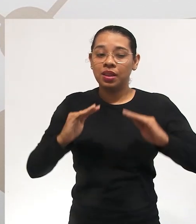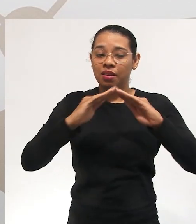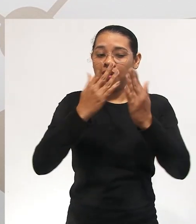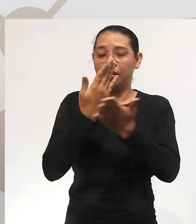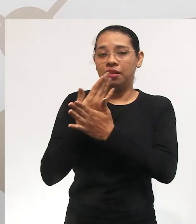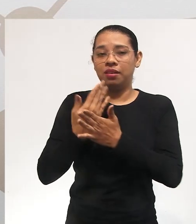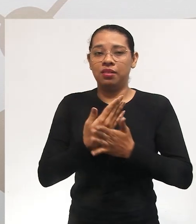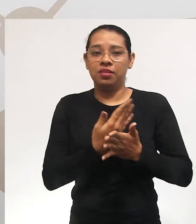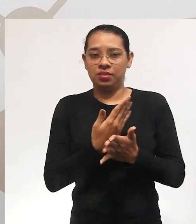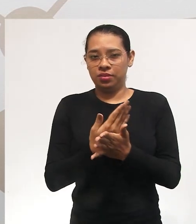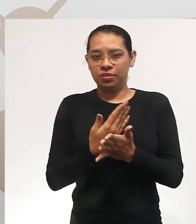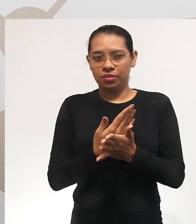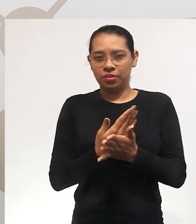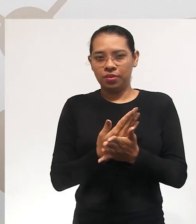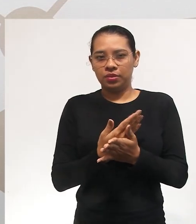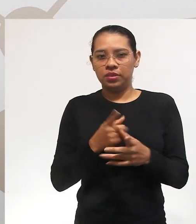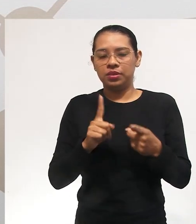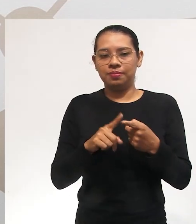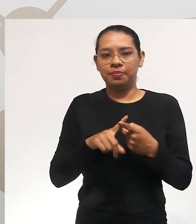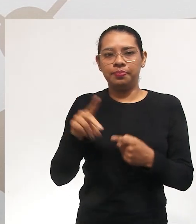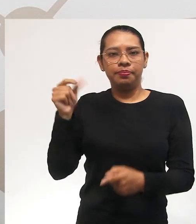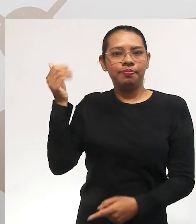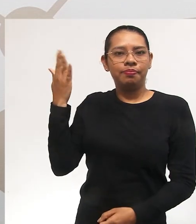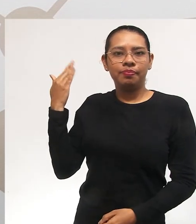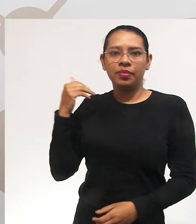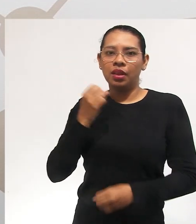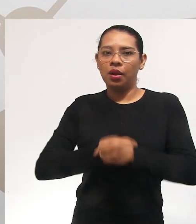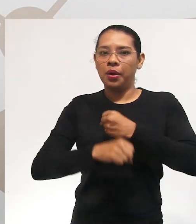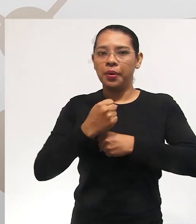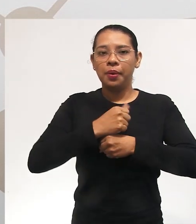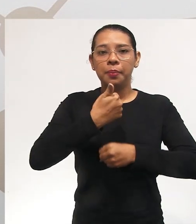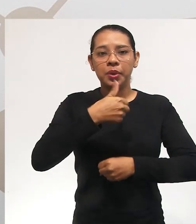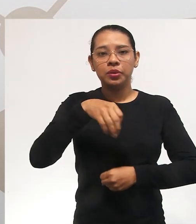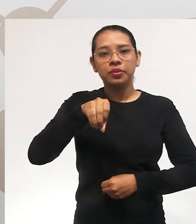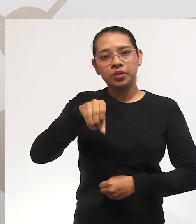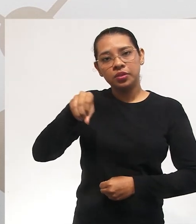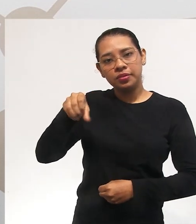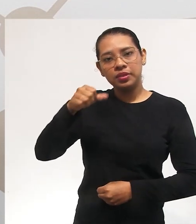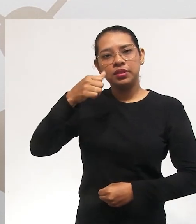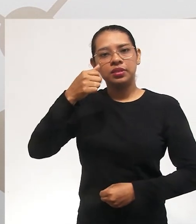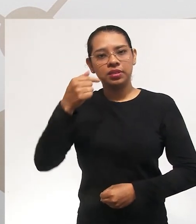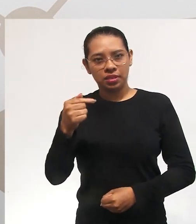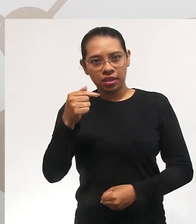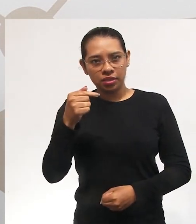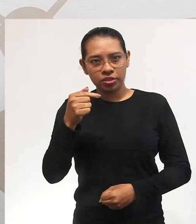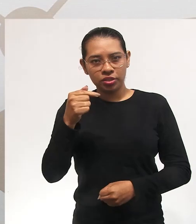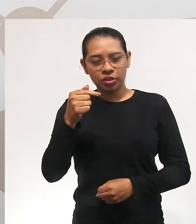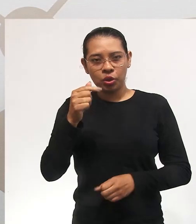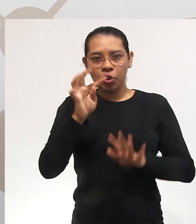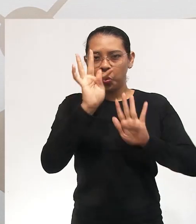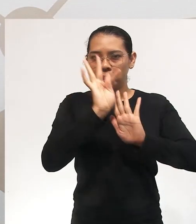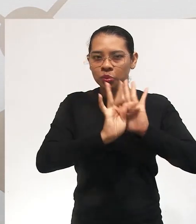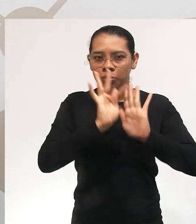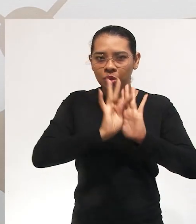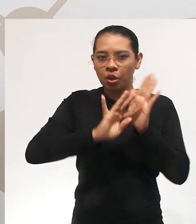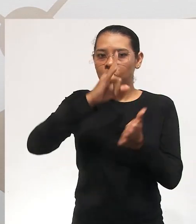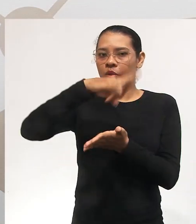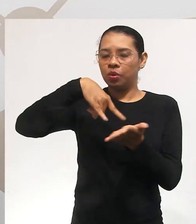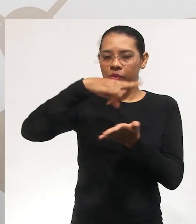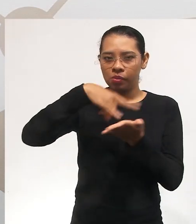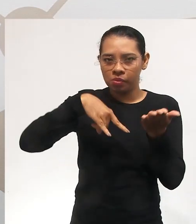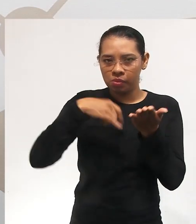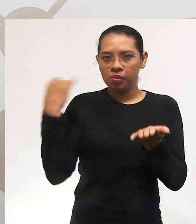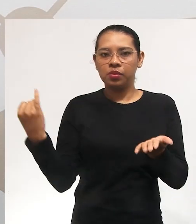posto. Formalmente no PCN, que é da década de 90, 1997. As discussões são anteriores, ele foi